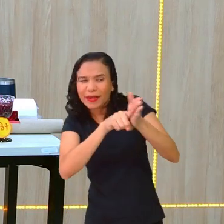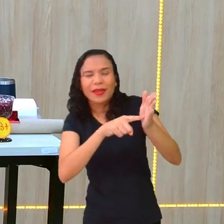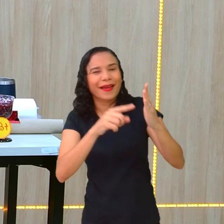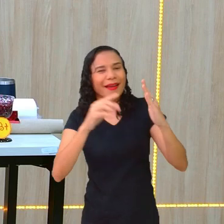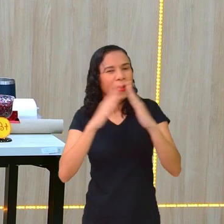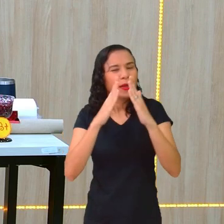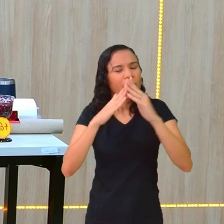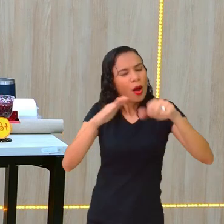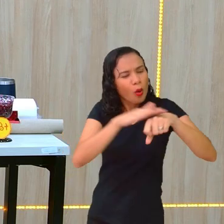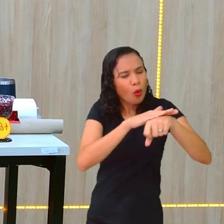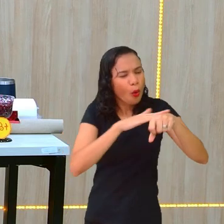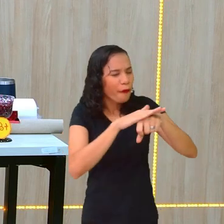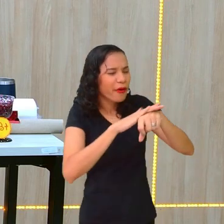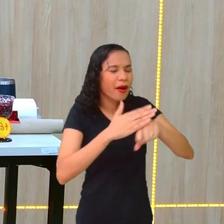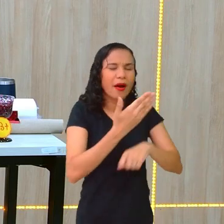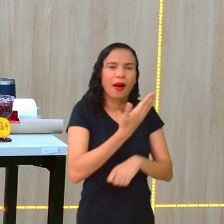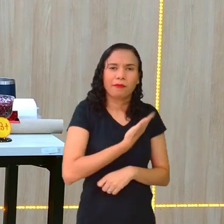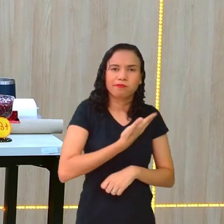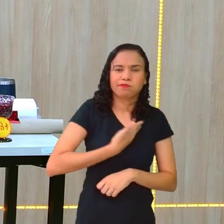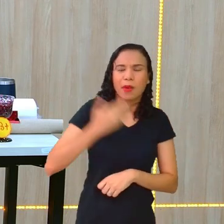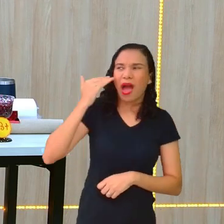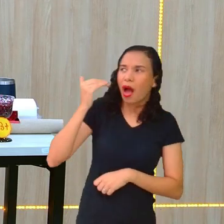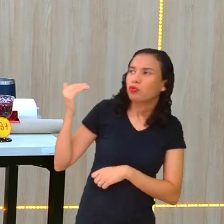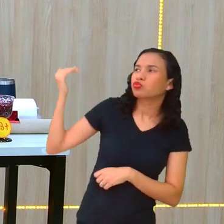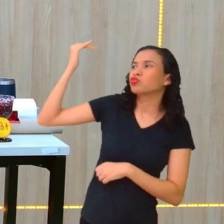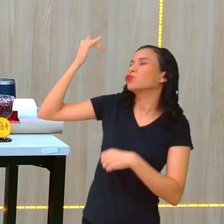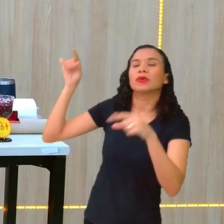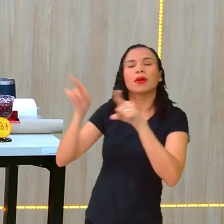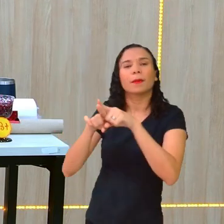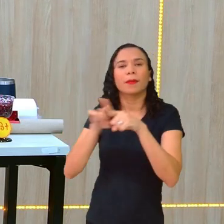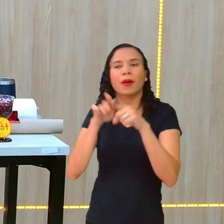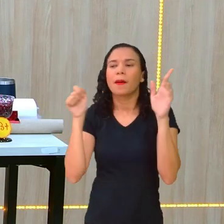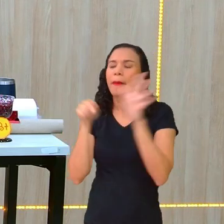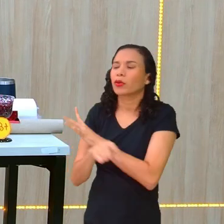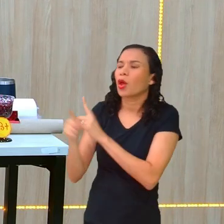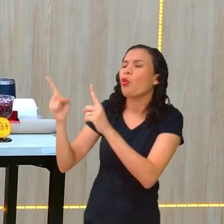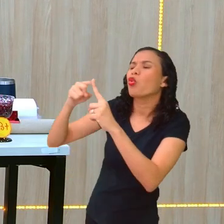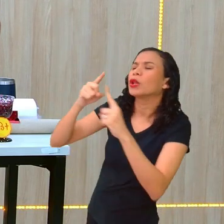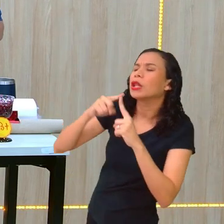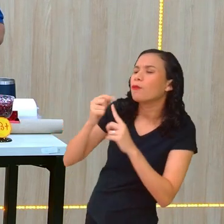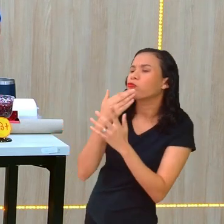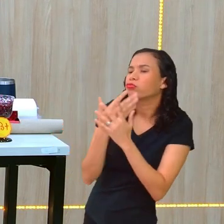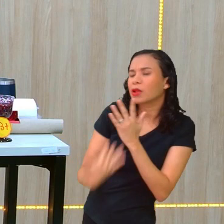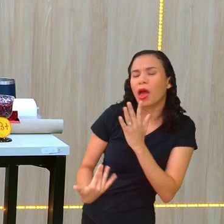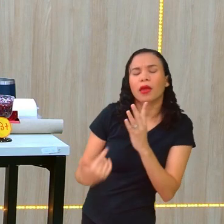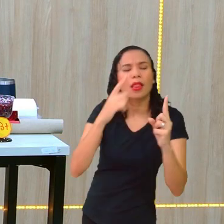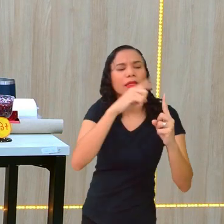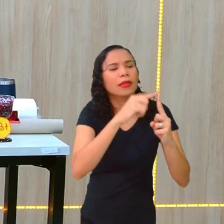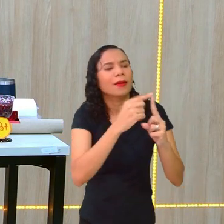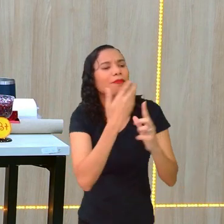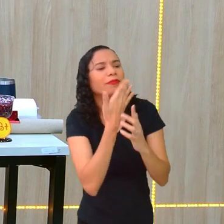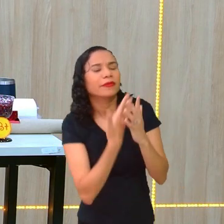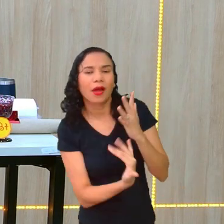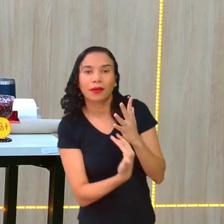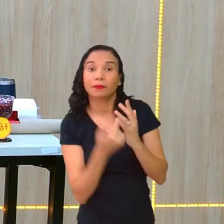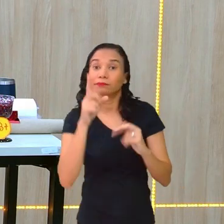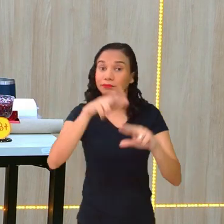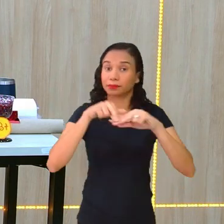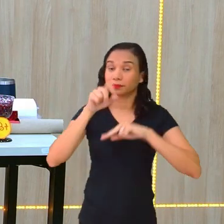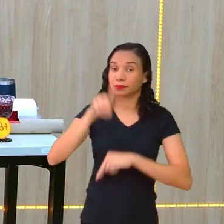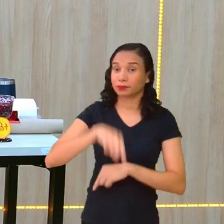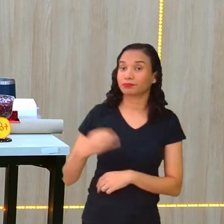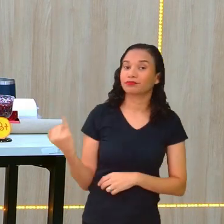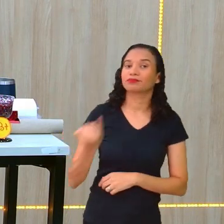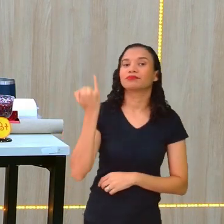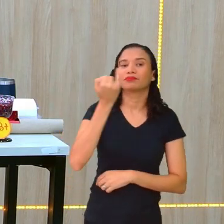casa, conversassem com os adultos da sua casa, perguntando qual era seu tipo de sangue? Então é muito importante que nessa aula